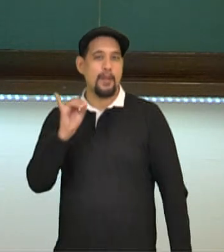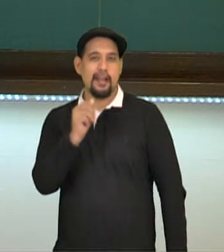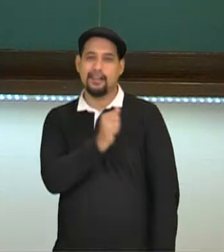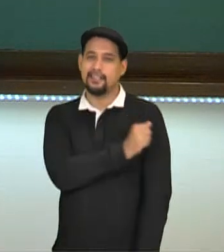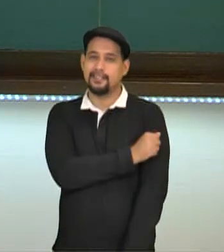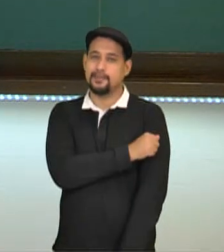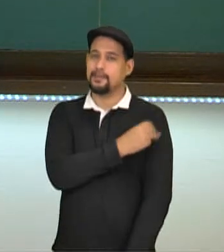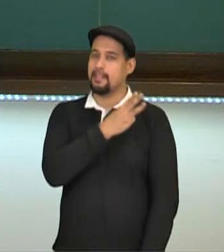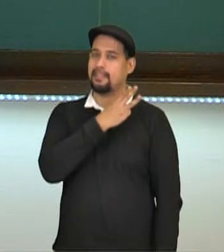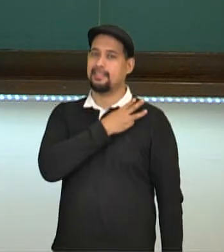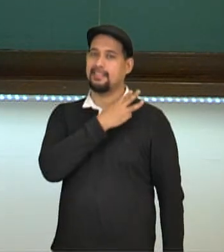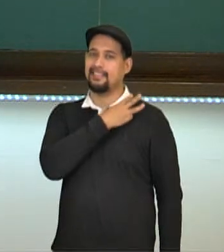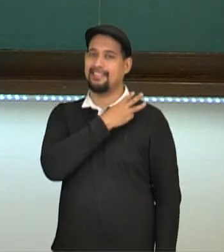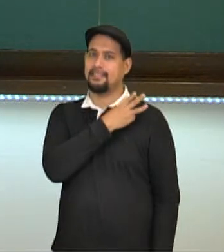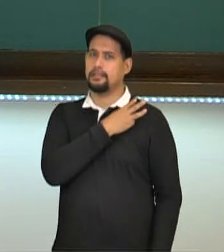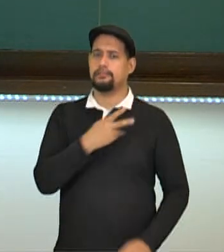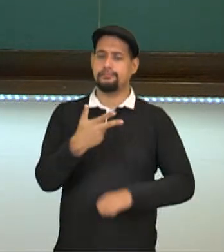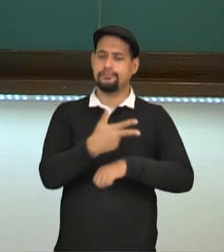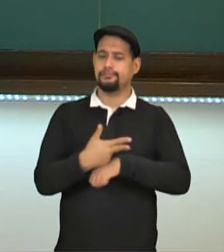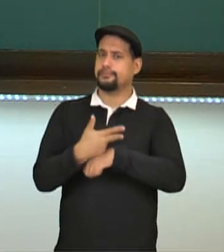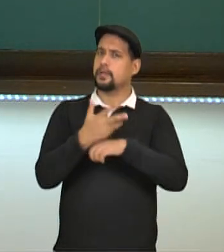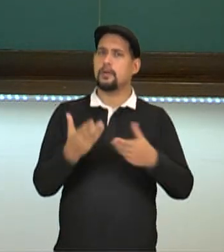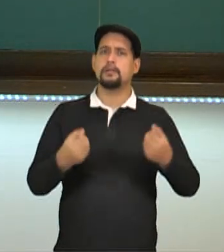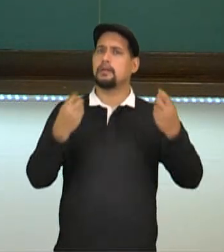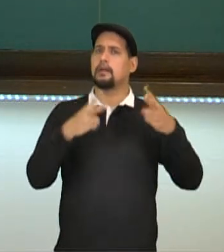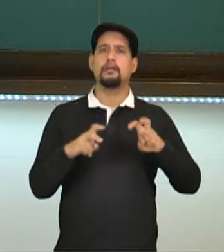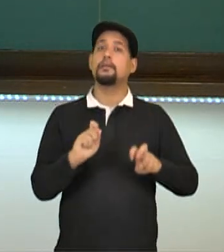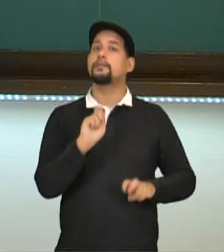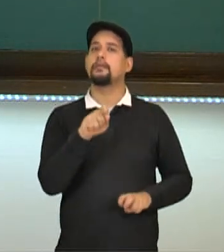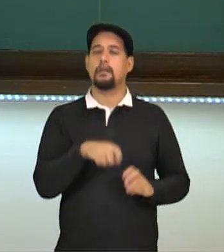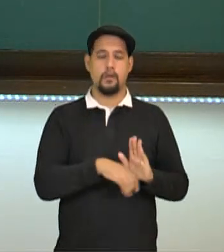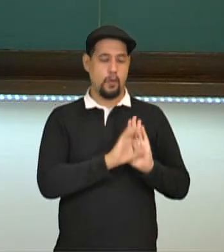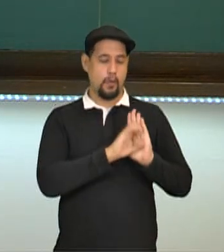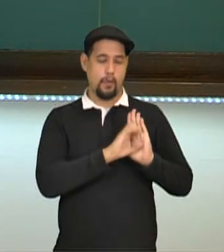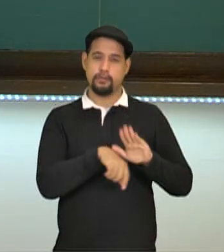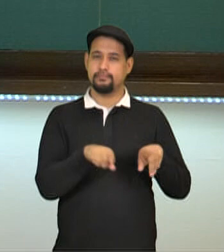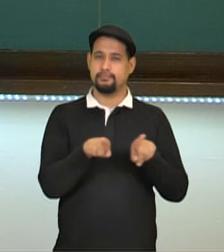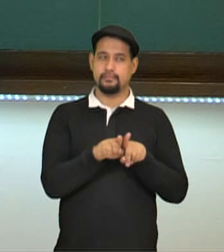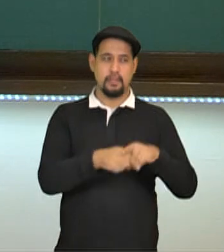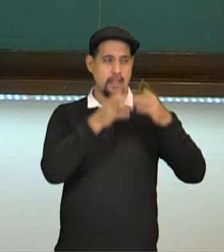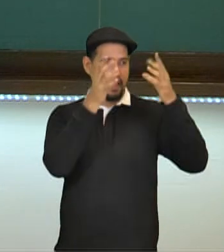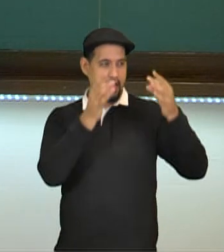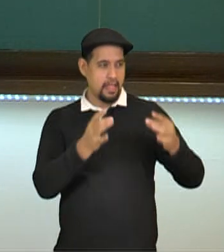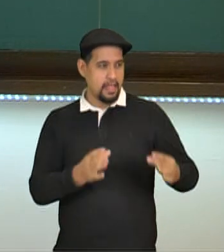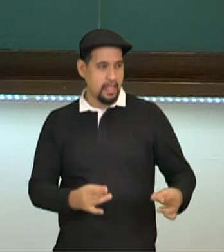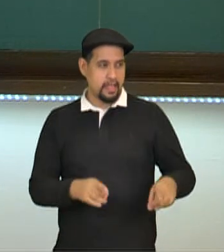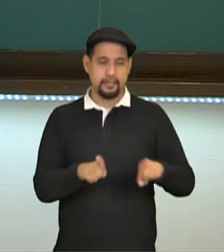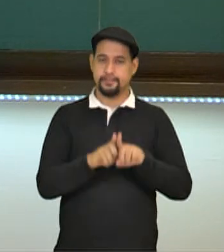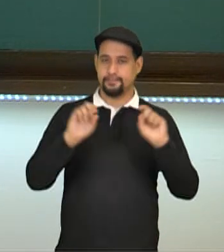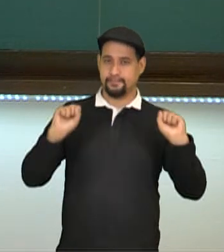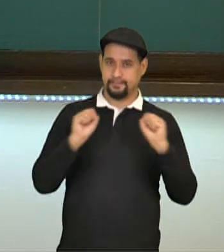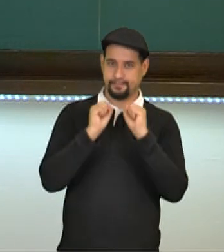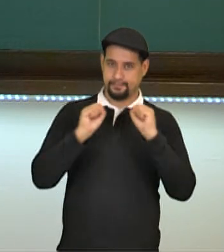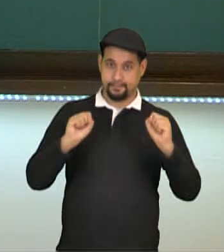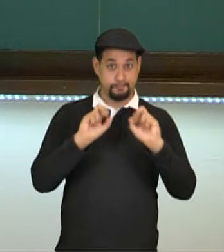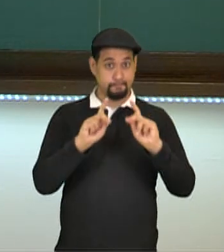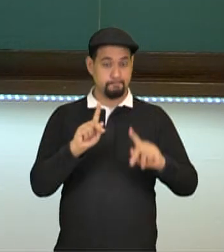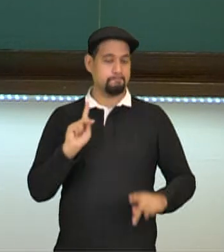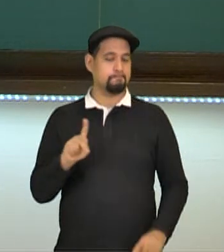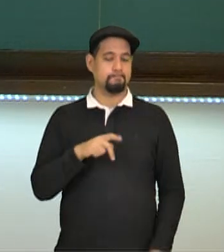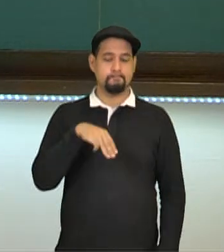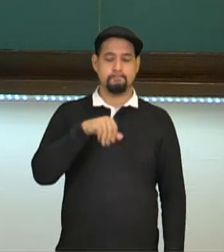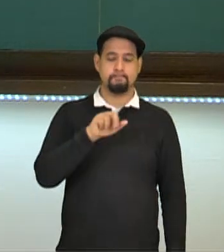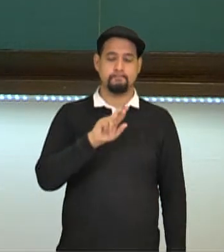Olá, estudantes da terceira série. Nesse vídeo vamos falar sobre o conceito e classificações da ginástica. Sou o professor